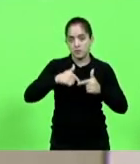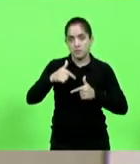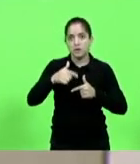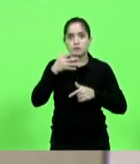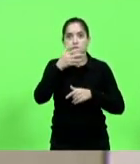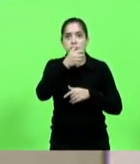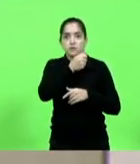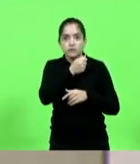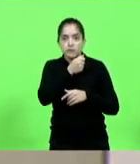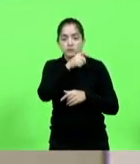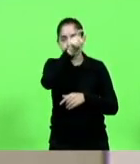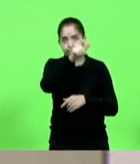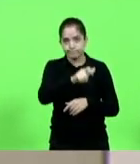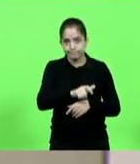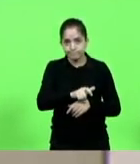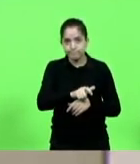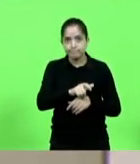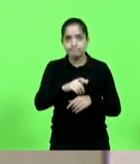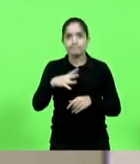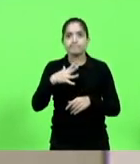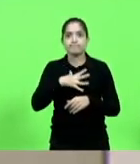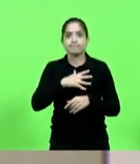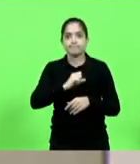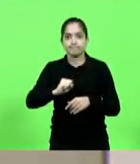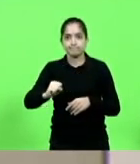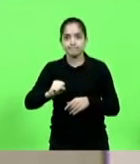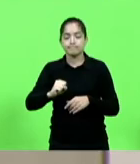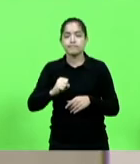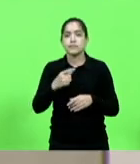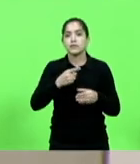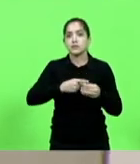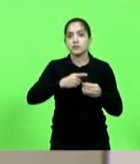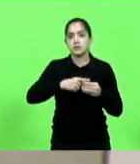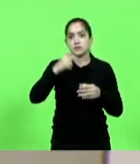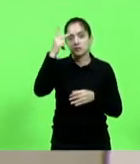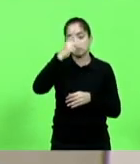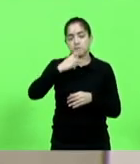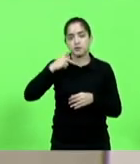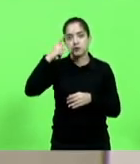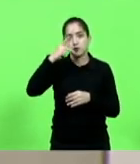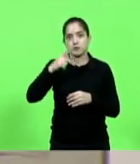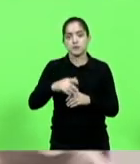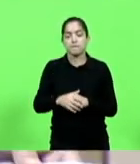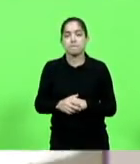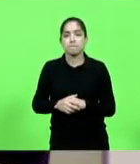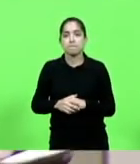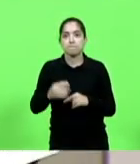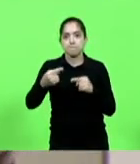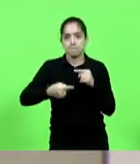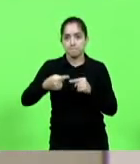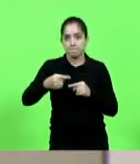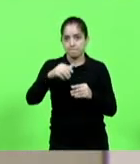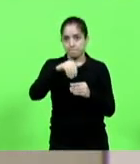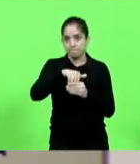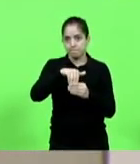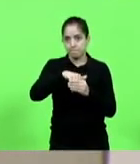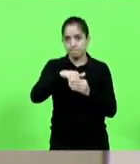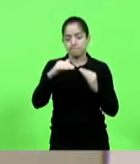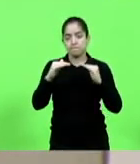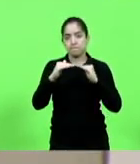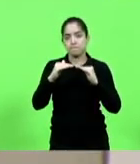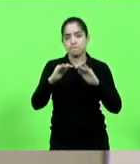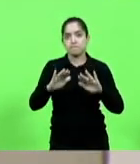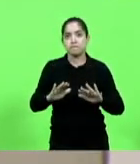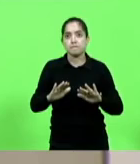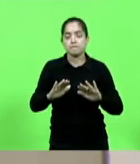salvamento de um cidadão prestes a cometer suicídio no município de Palhoça. Em discussão, não havendo quem queira discutir, em votação, deputados que aprovam, permaneçam como